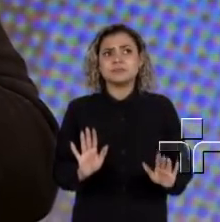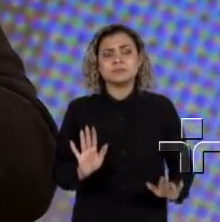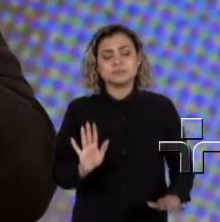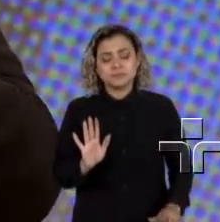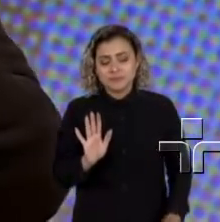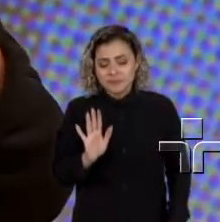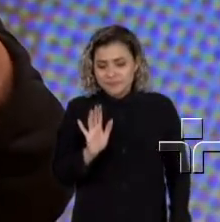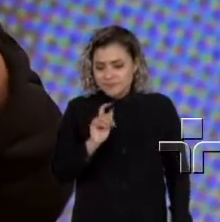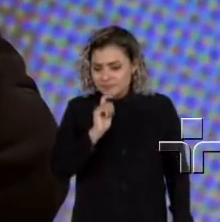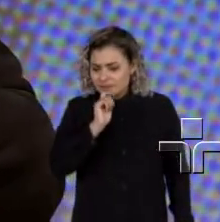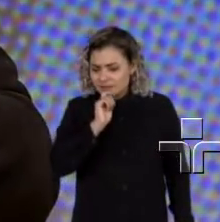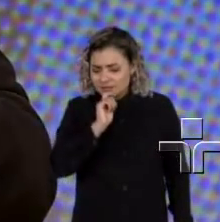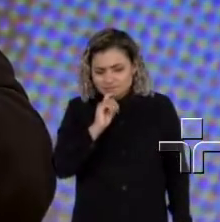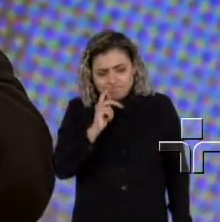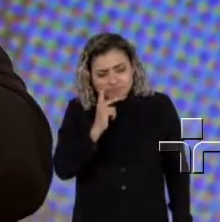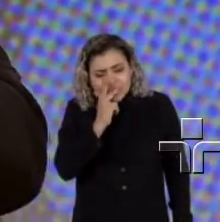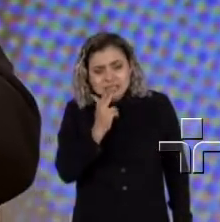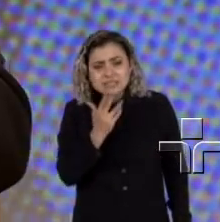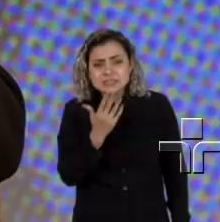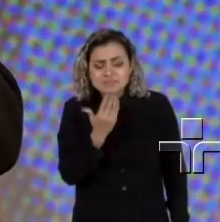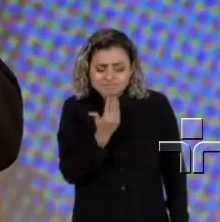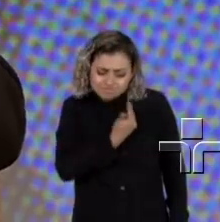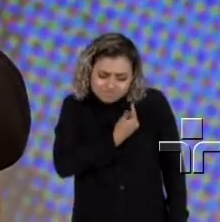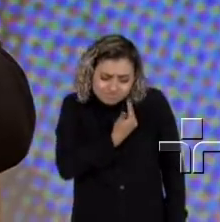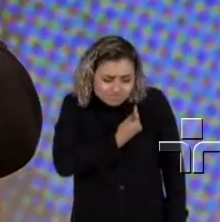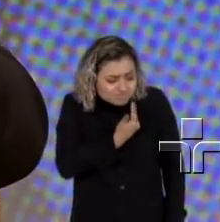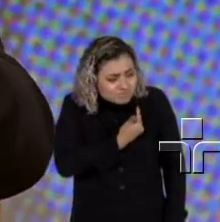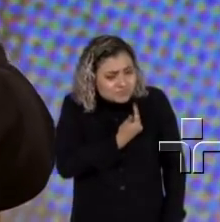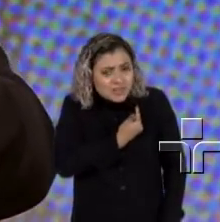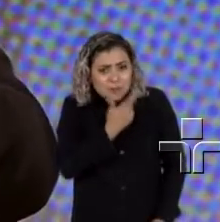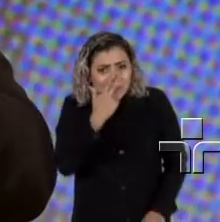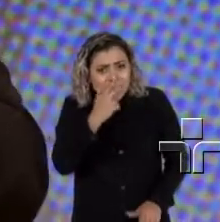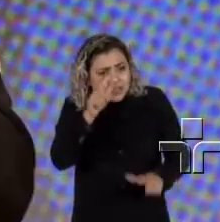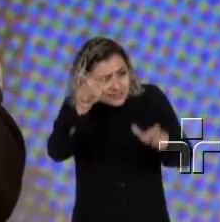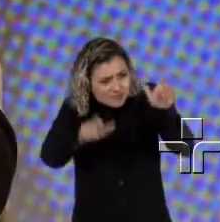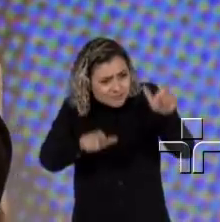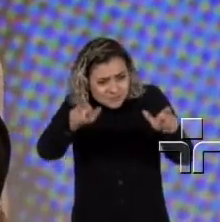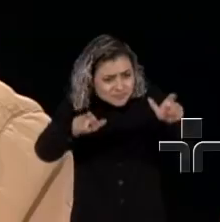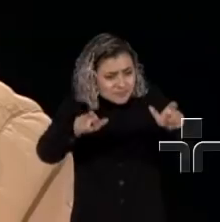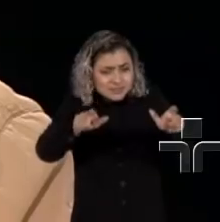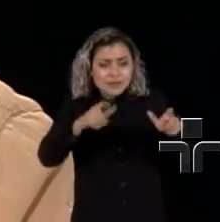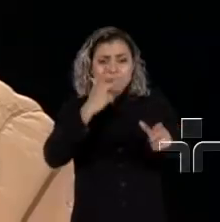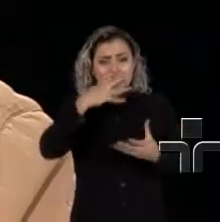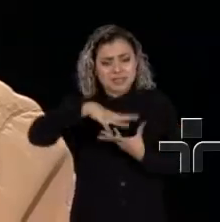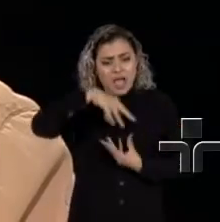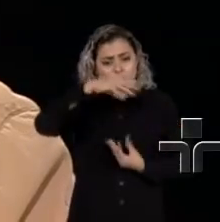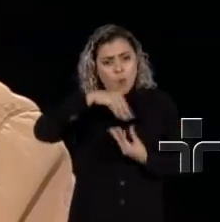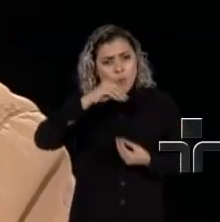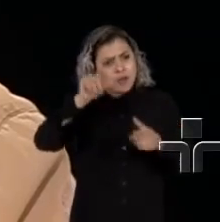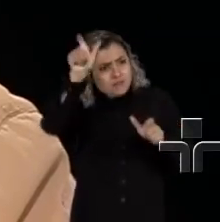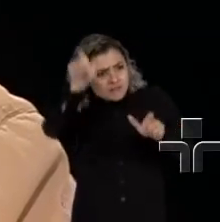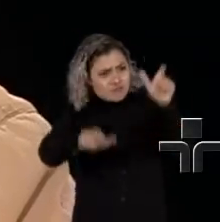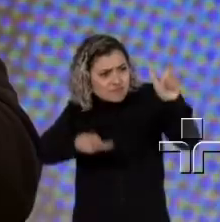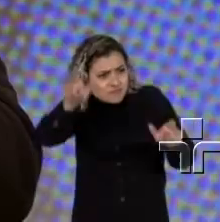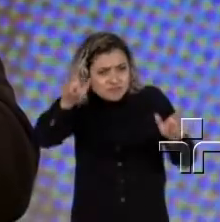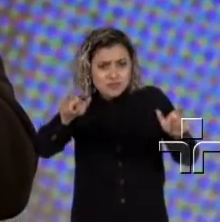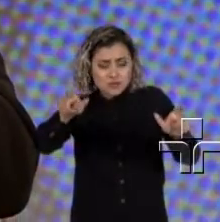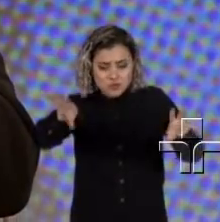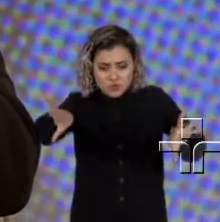o grande companheirismo que essas almas, que esses espíritos dos